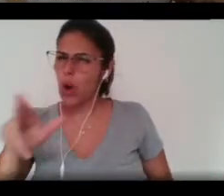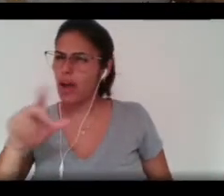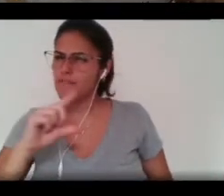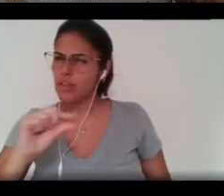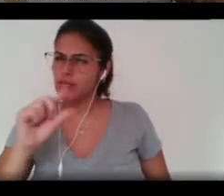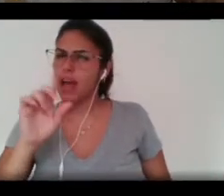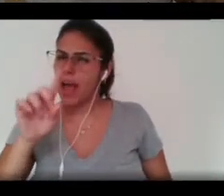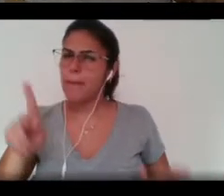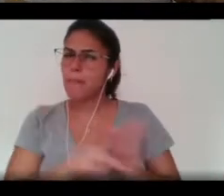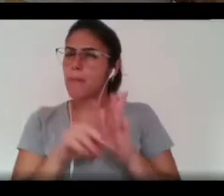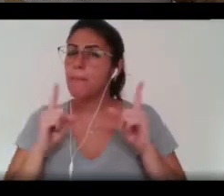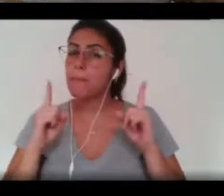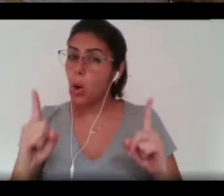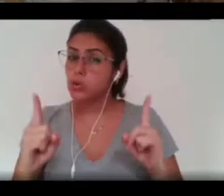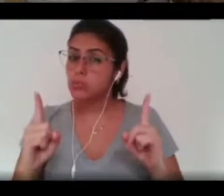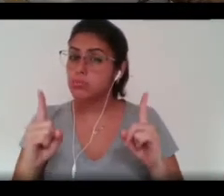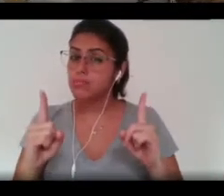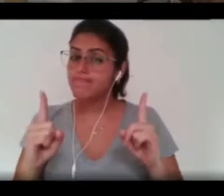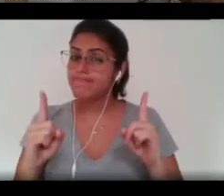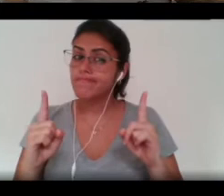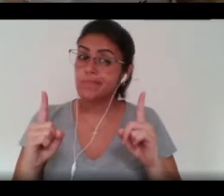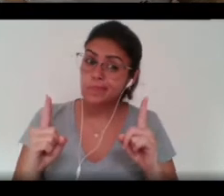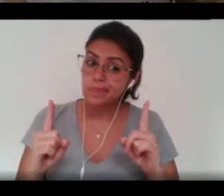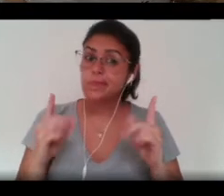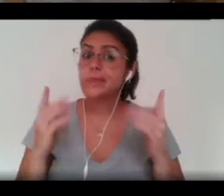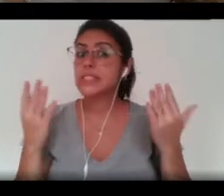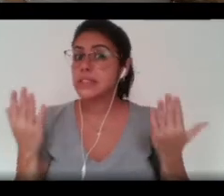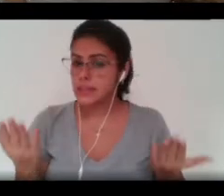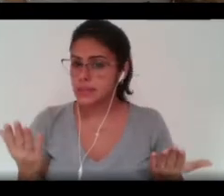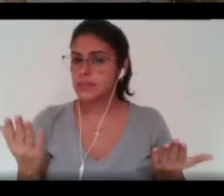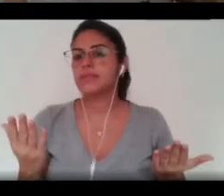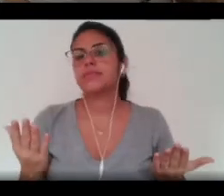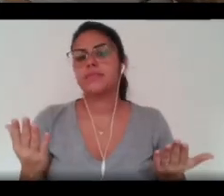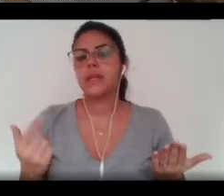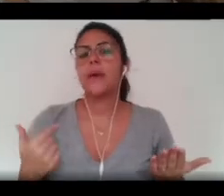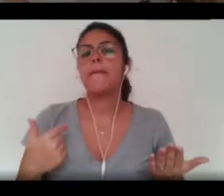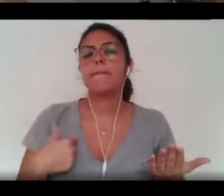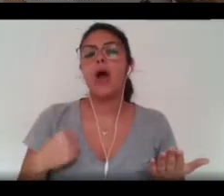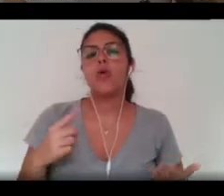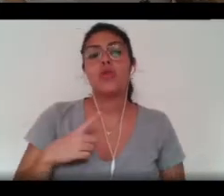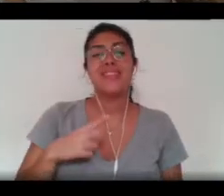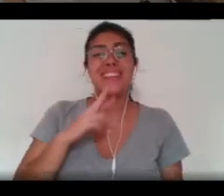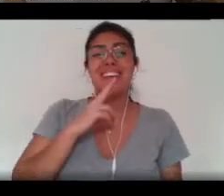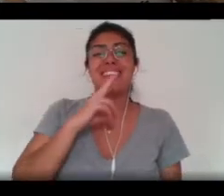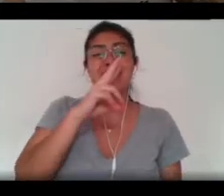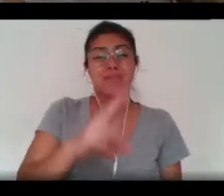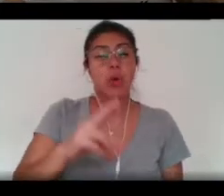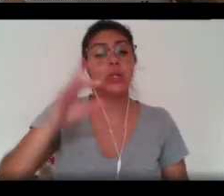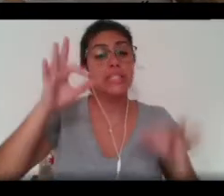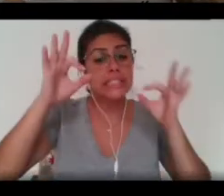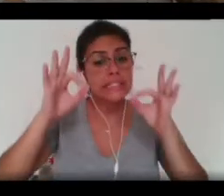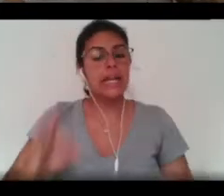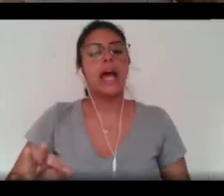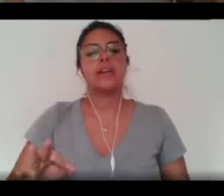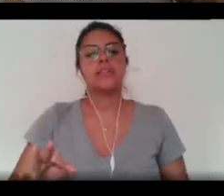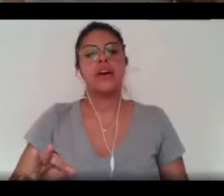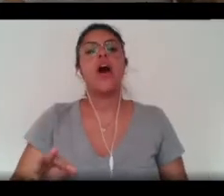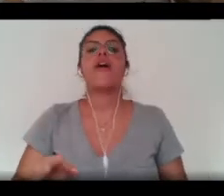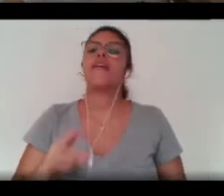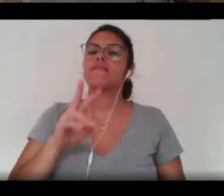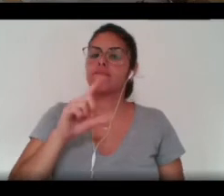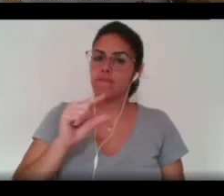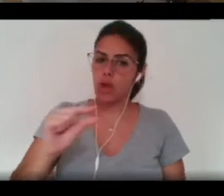areia, foi o módulo da velocidade do saco de areia. Então, para eu ter uma resposta